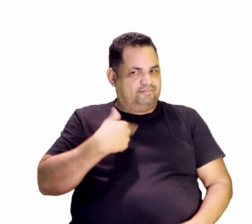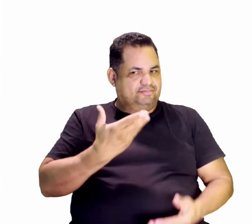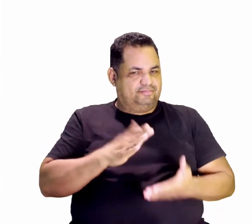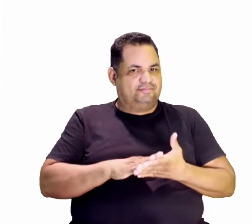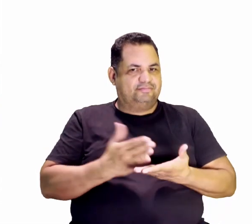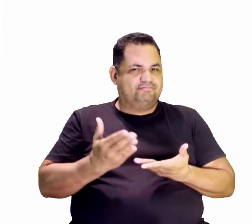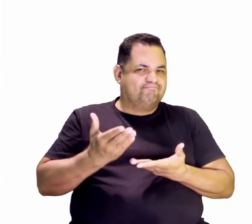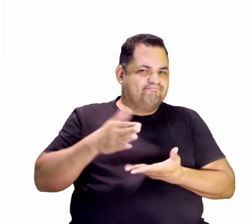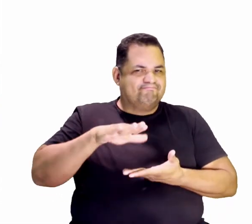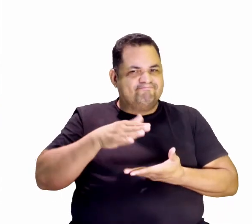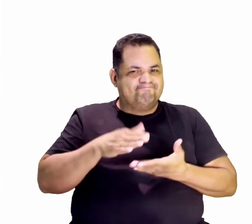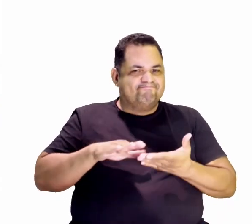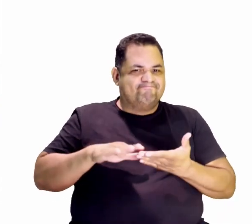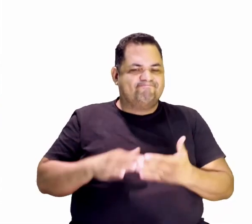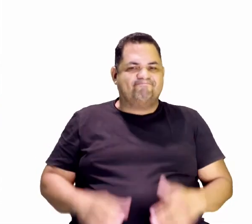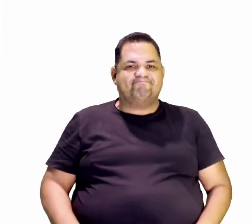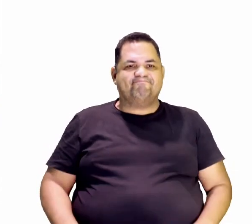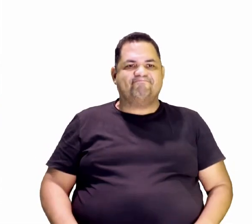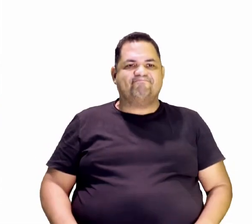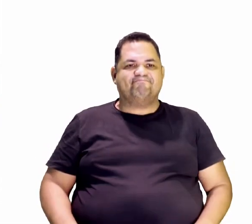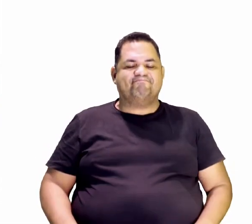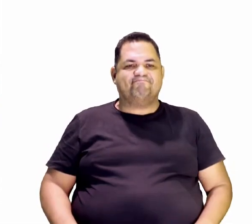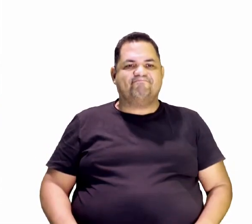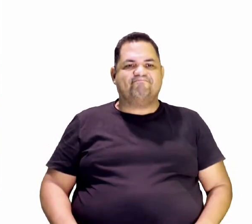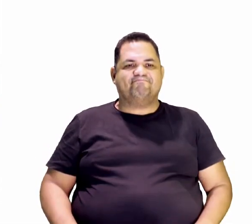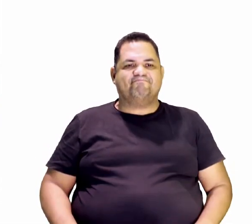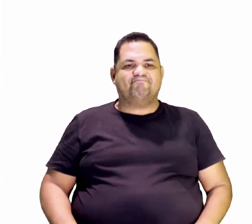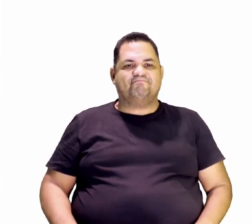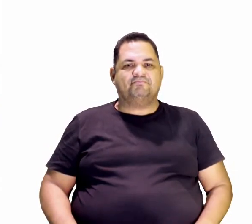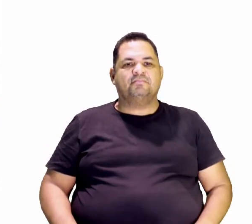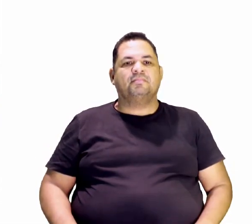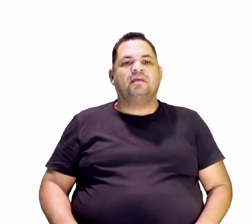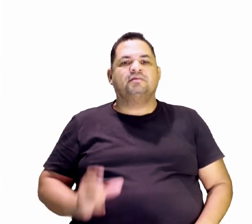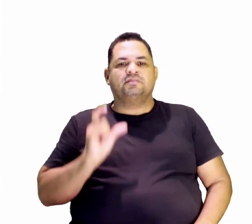nele. Essa terminologia, ela surge em